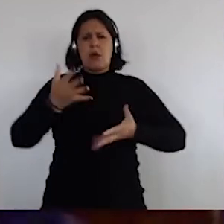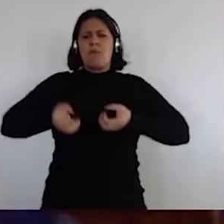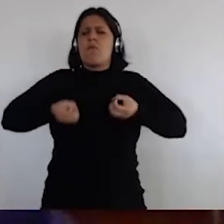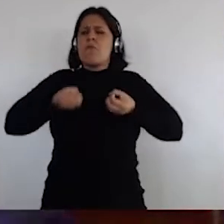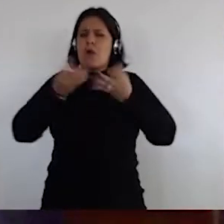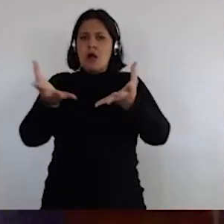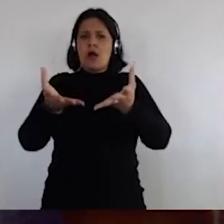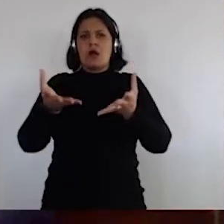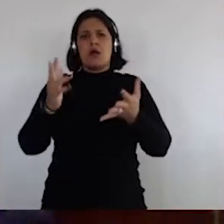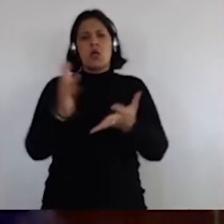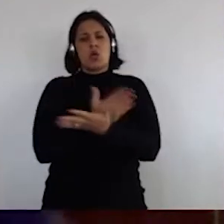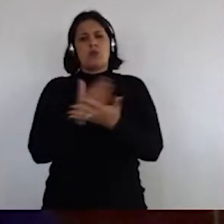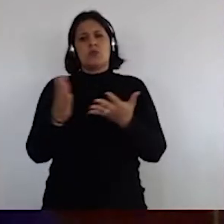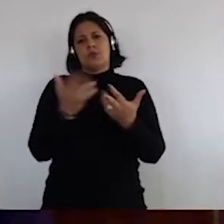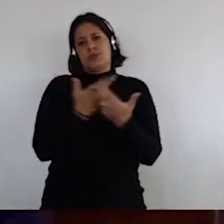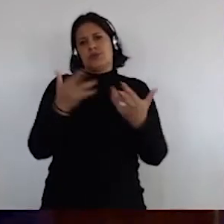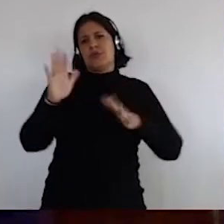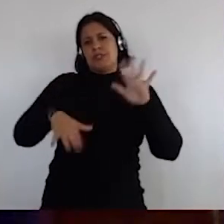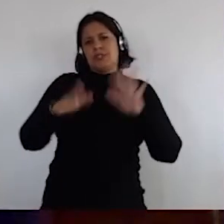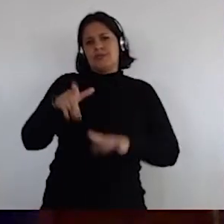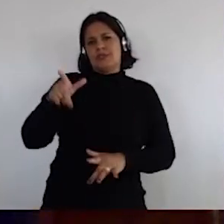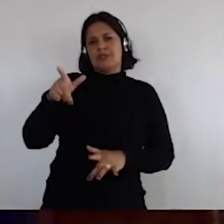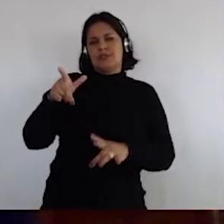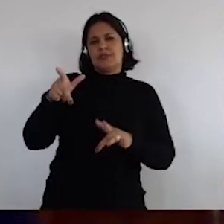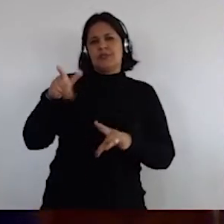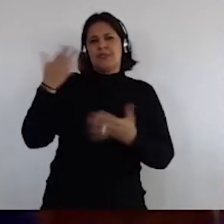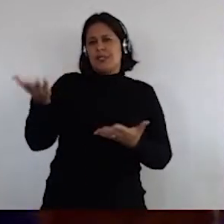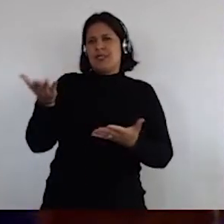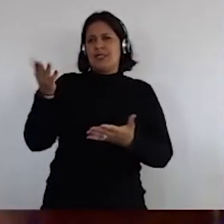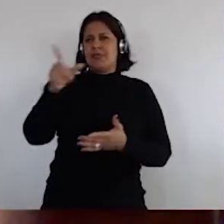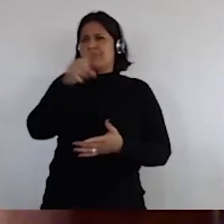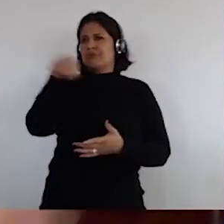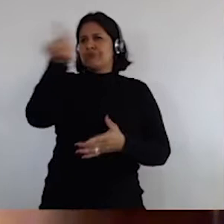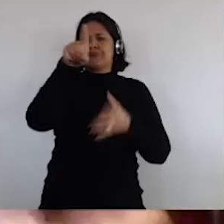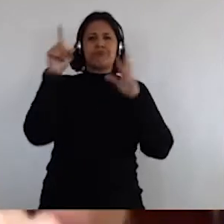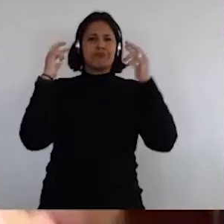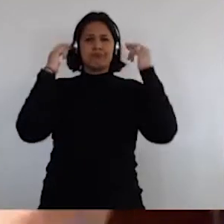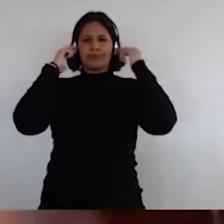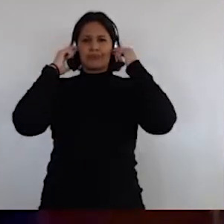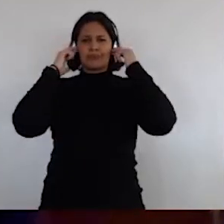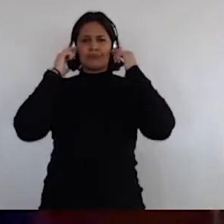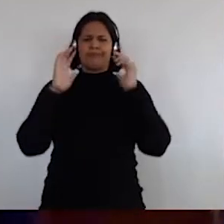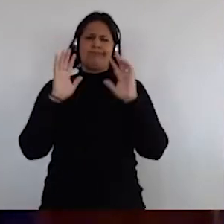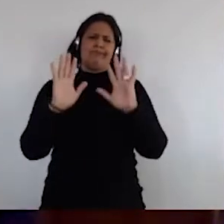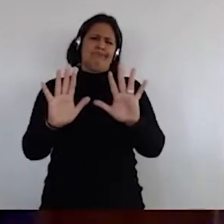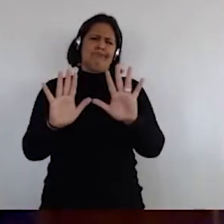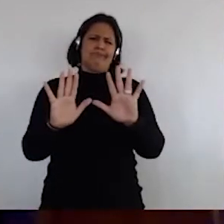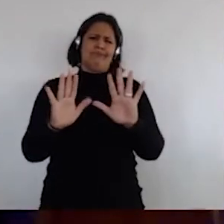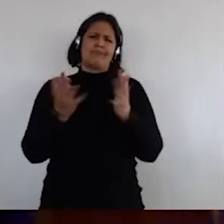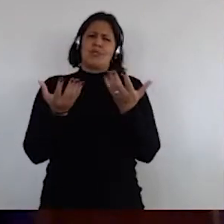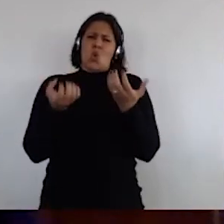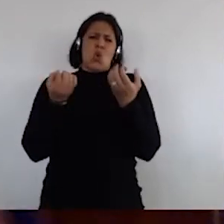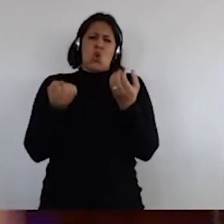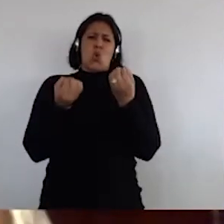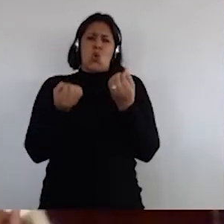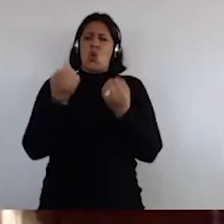as autoridades públicas não querem ouvir. Ora, meus amigos, como imaginar